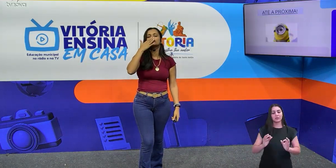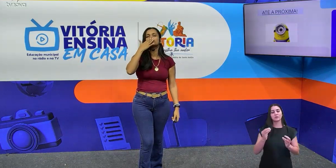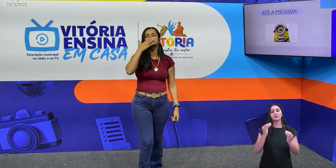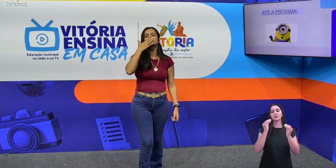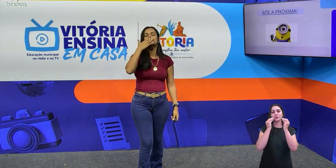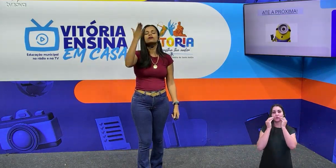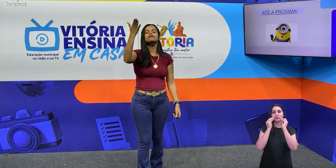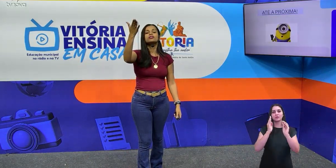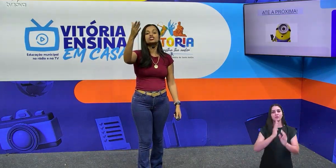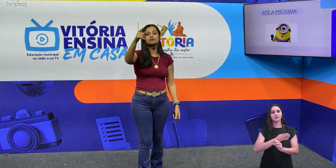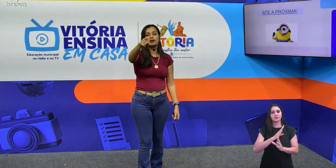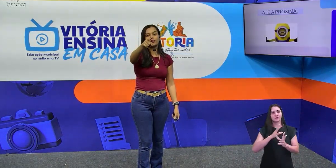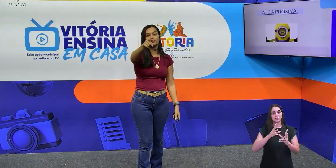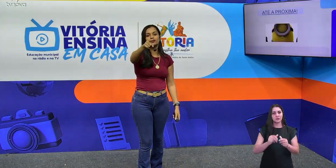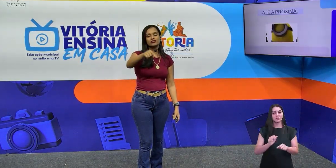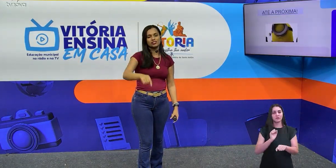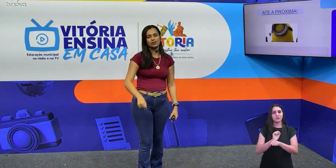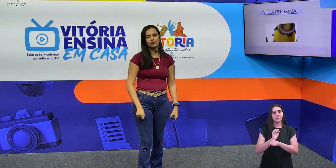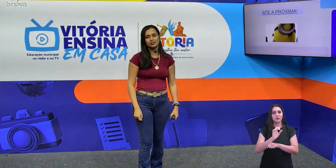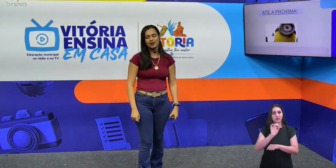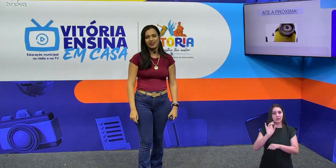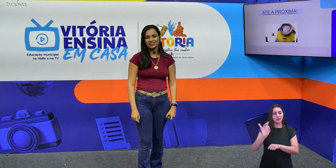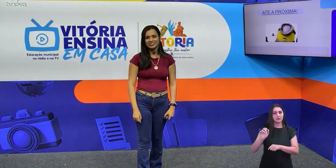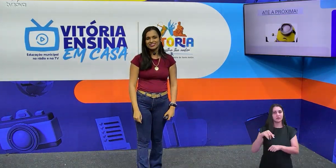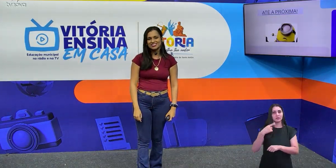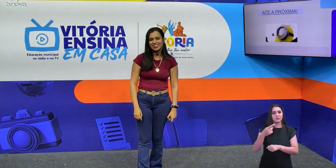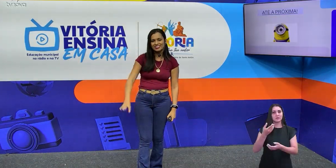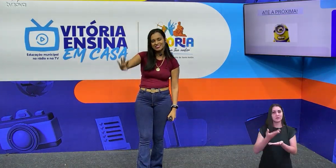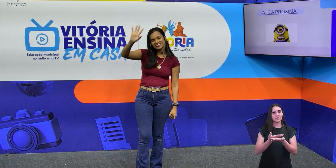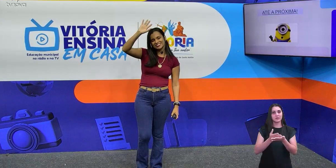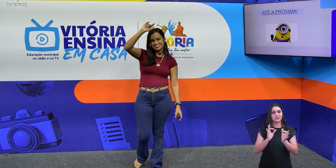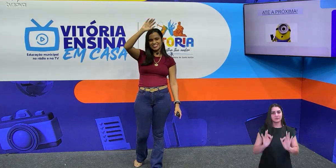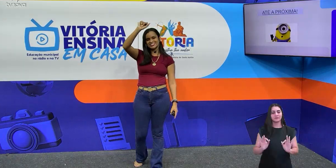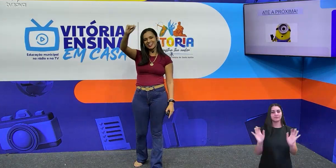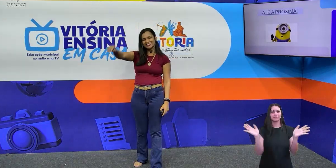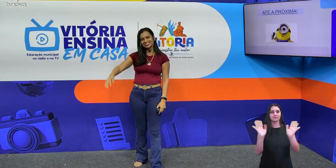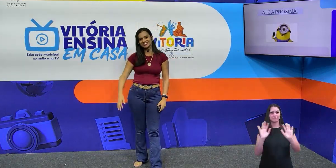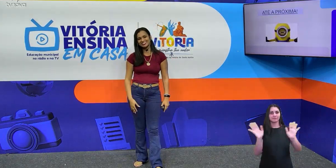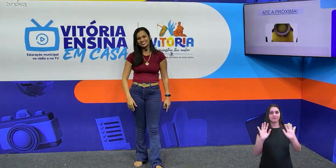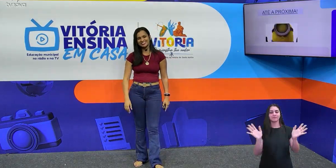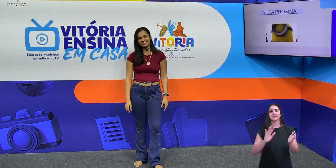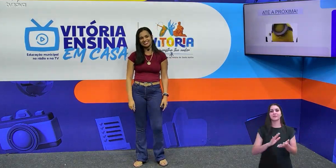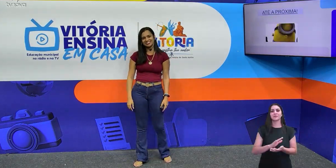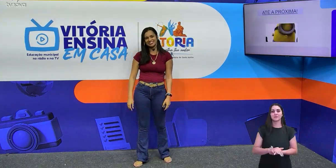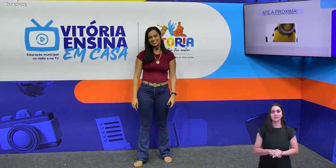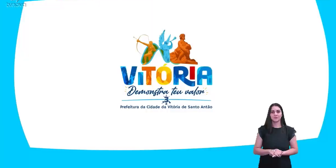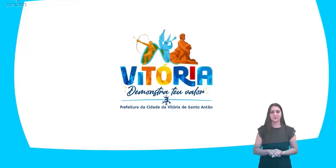de todos. Espero cada um de vocês na próxima aula. Tá certo? Tchau, tchau.